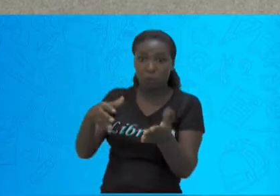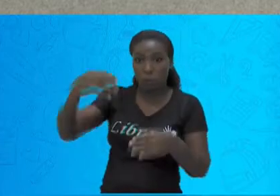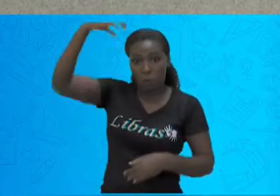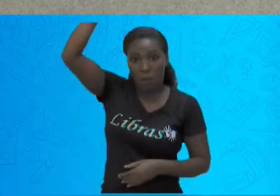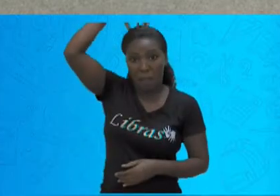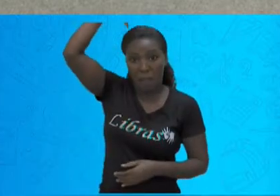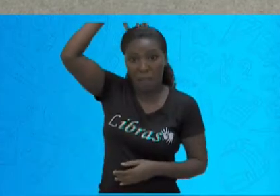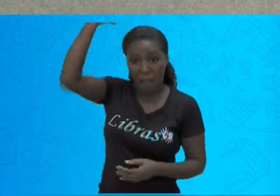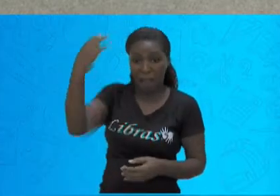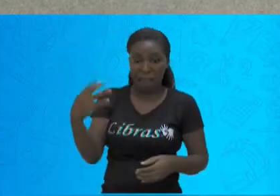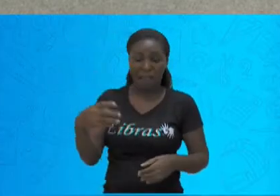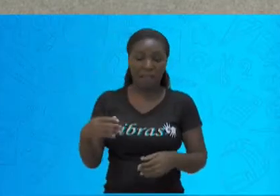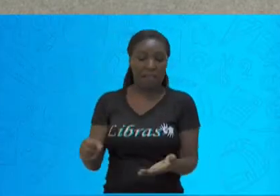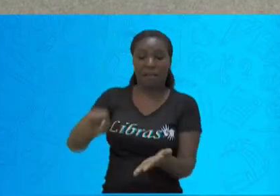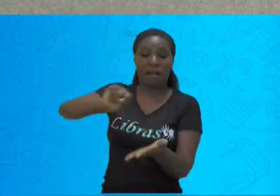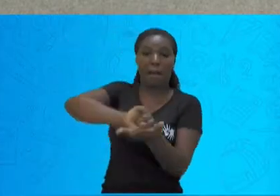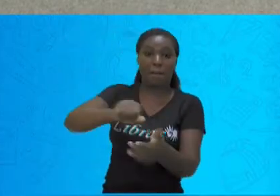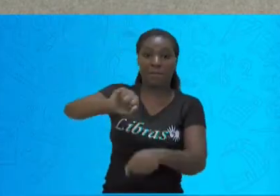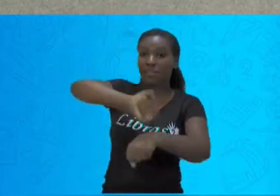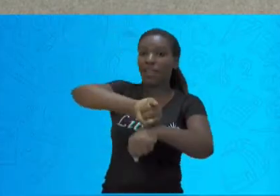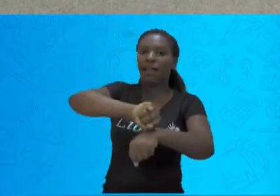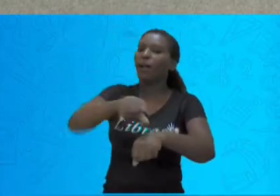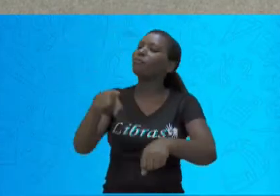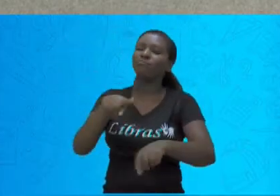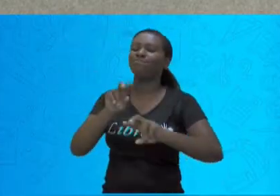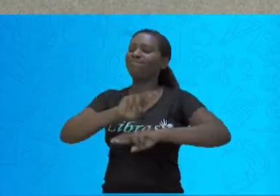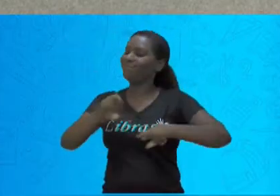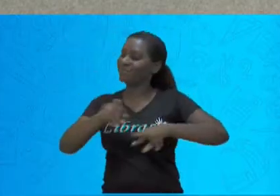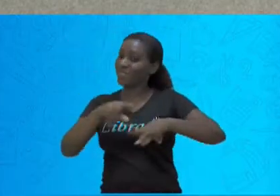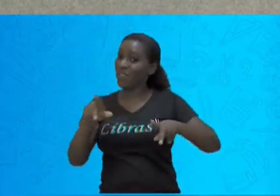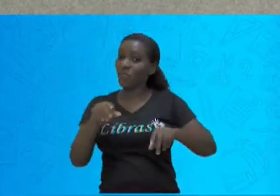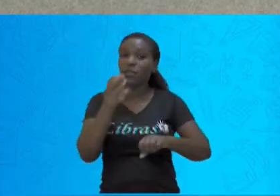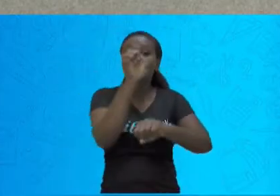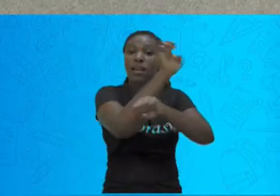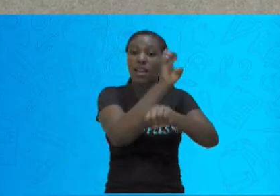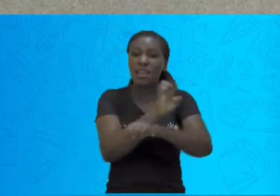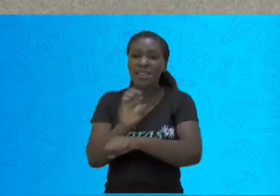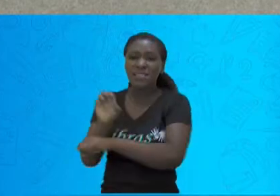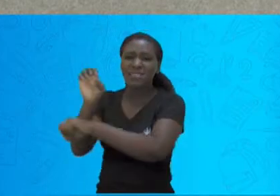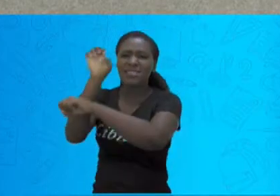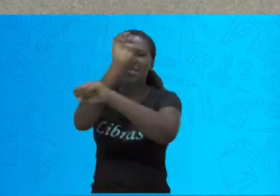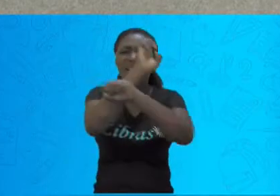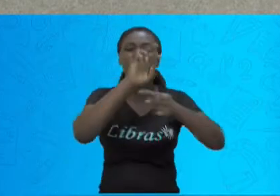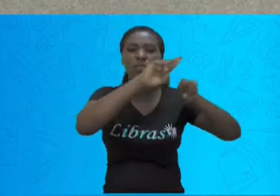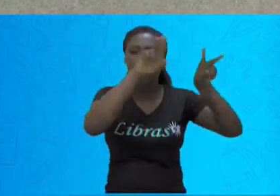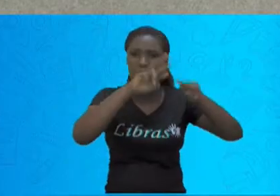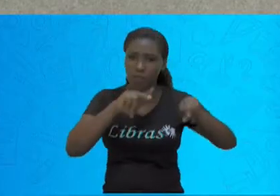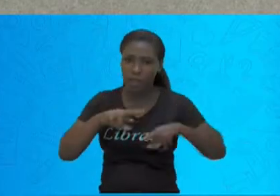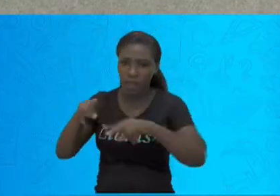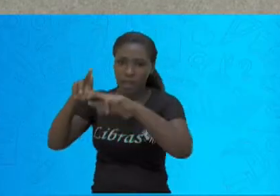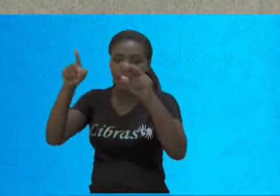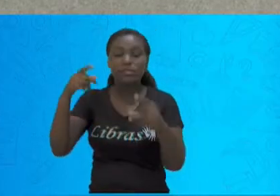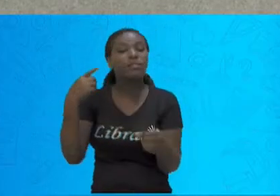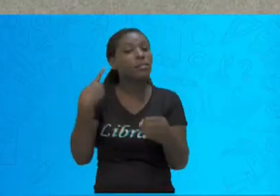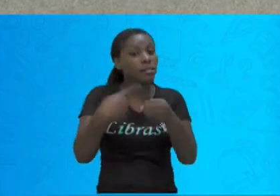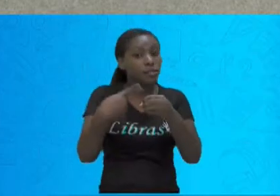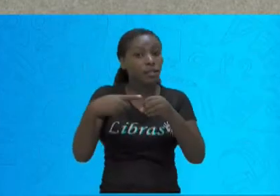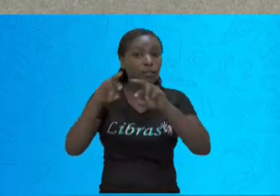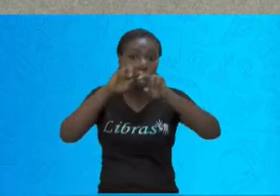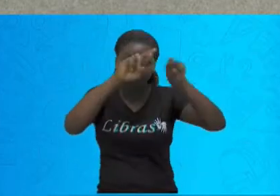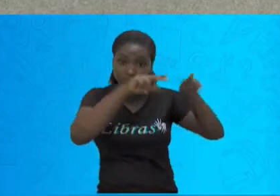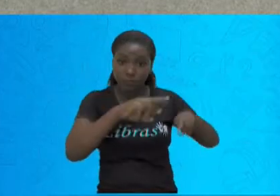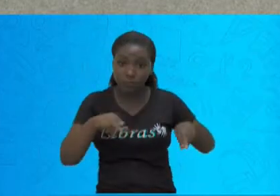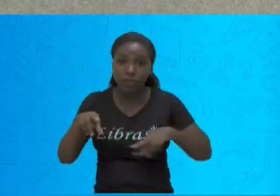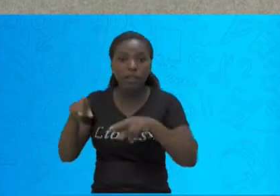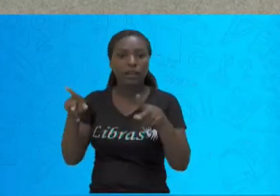uma capital. Era formado por cidades-estados, governadas por chefes que, em nome de uma